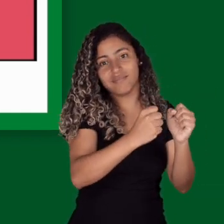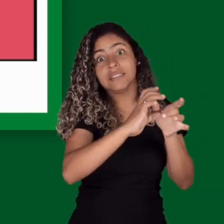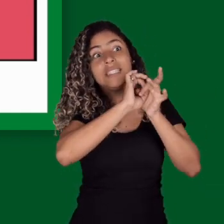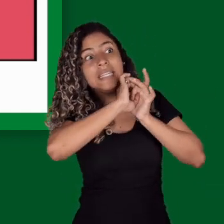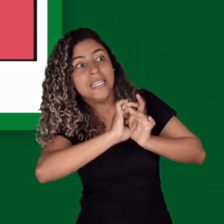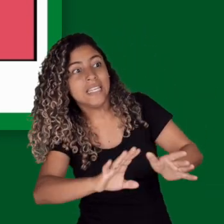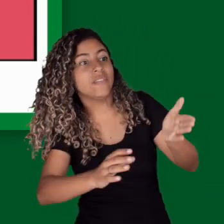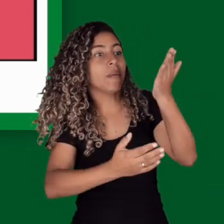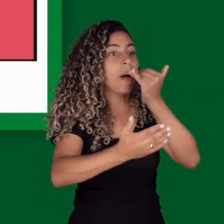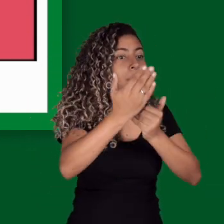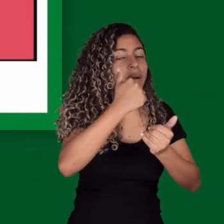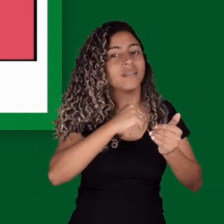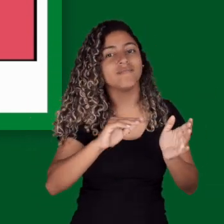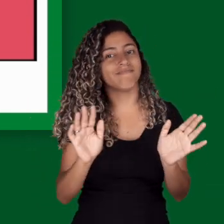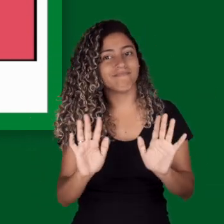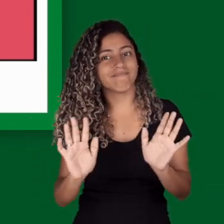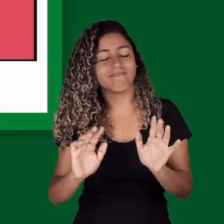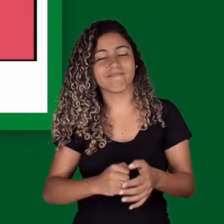à vontade.